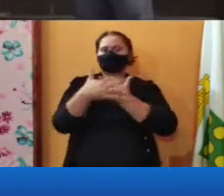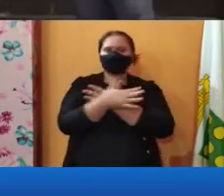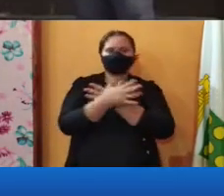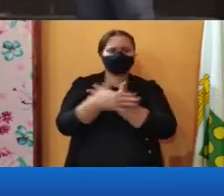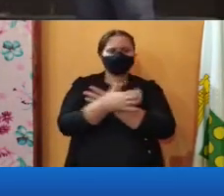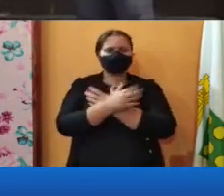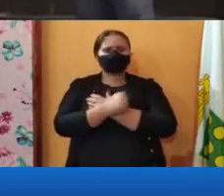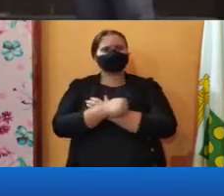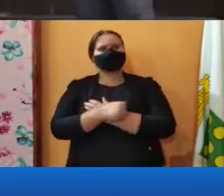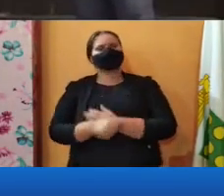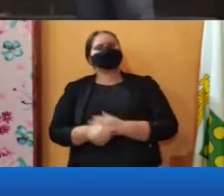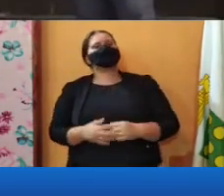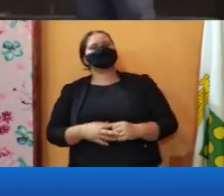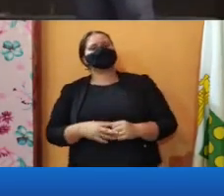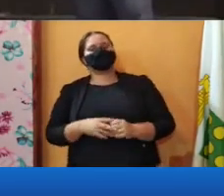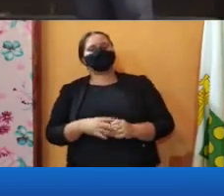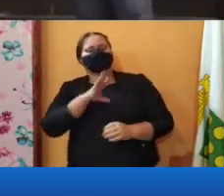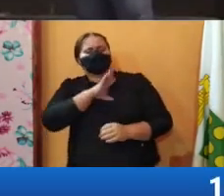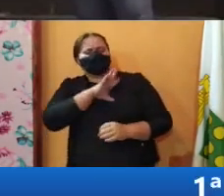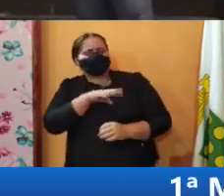apaixonado